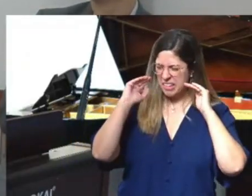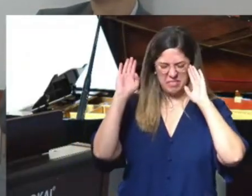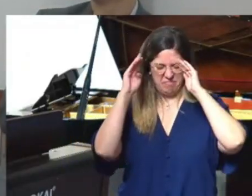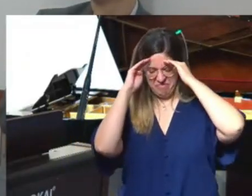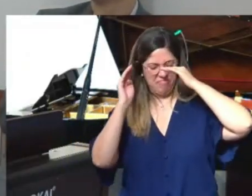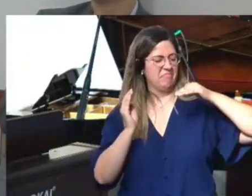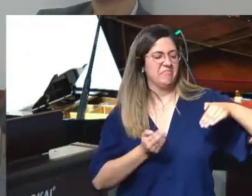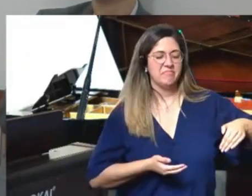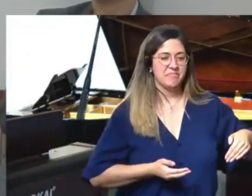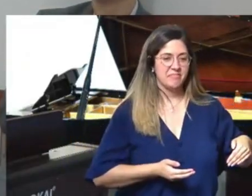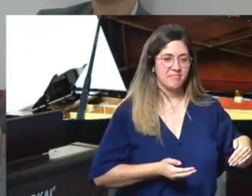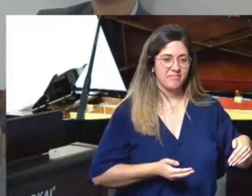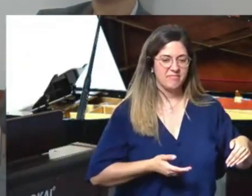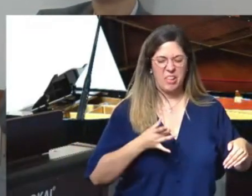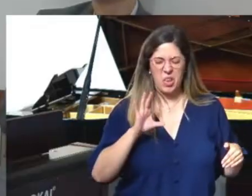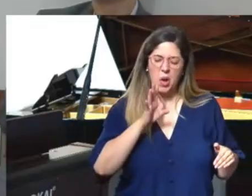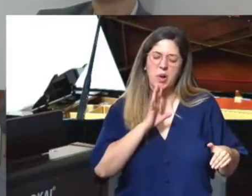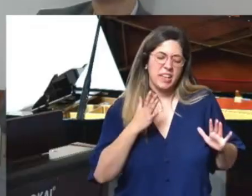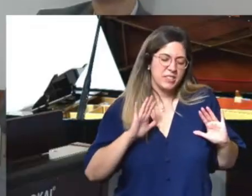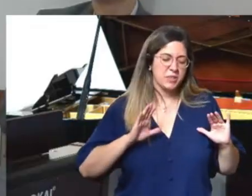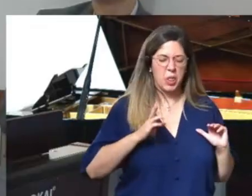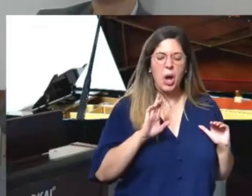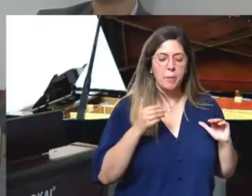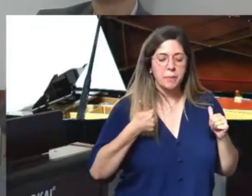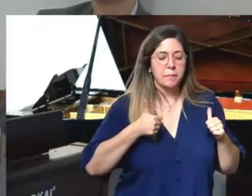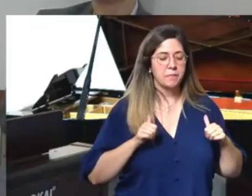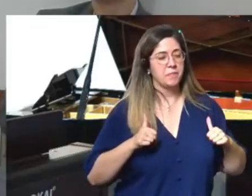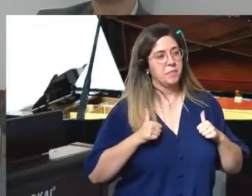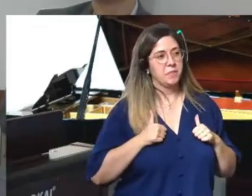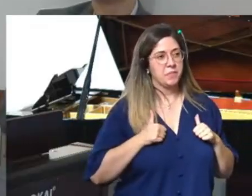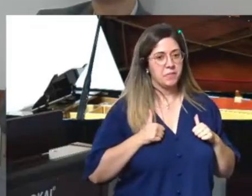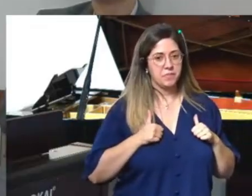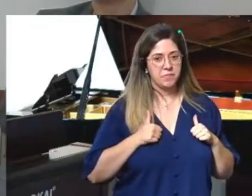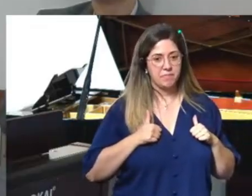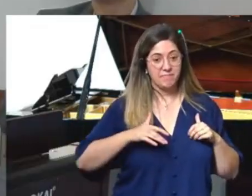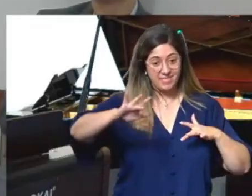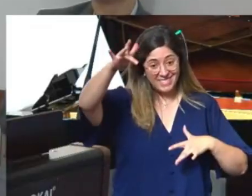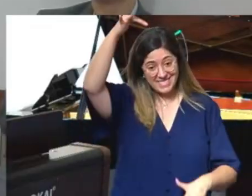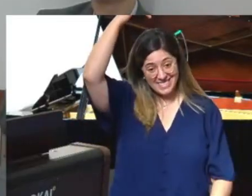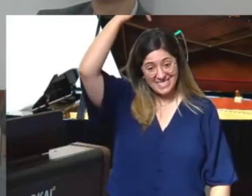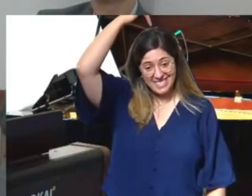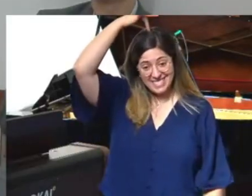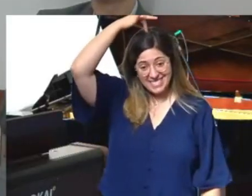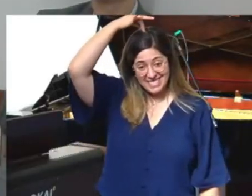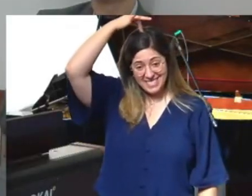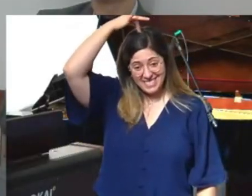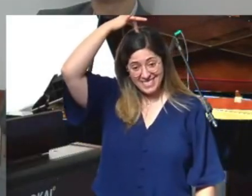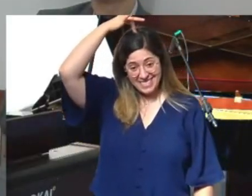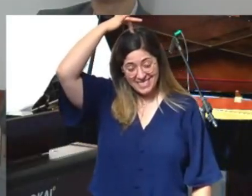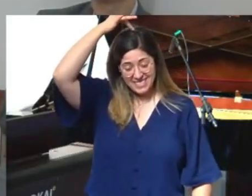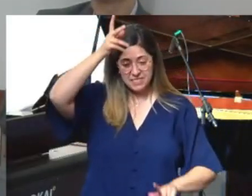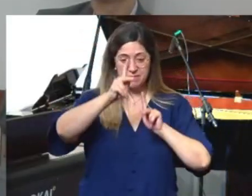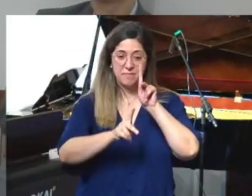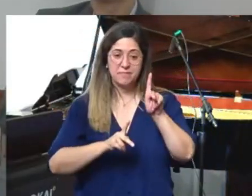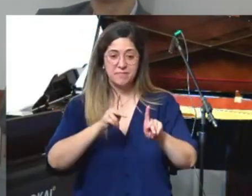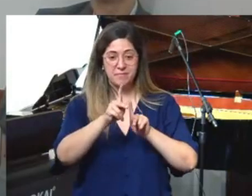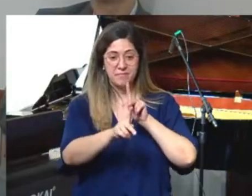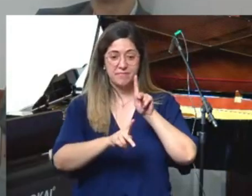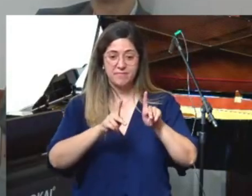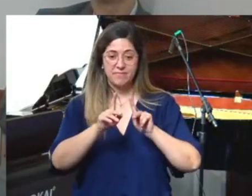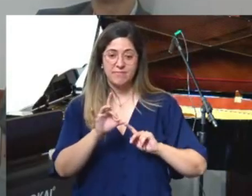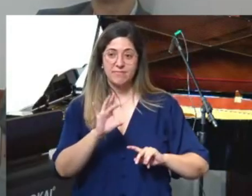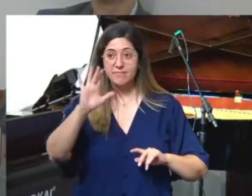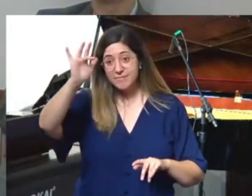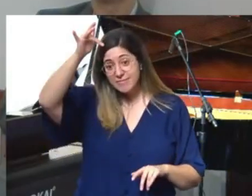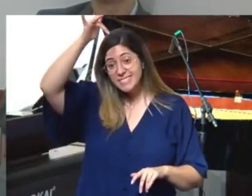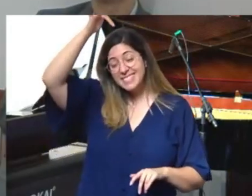são abomináveis, desobedientes e reprovados para qualquer boa obra. Eis aí o coração do problema